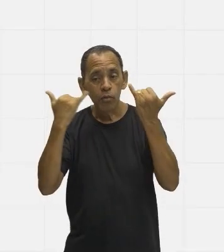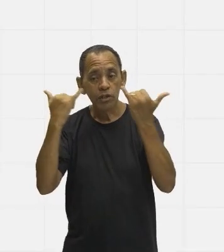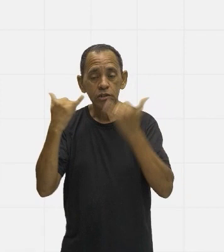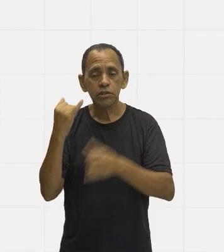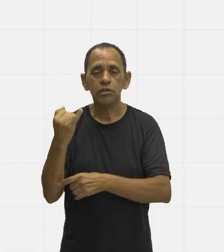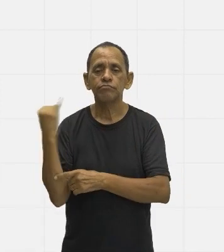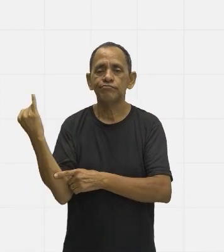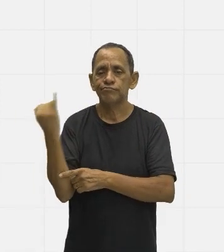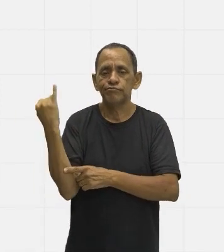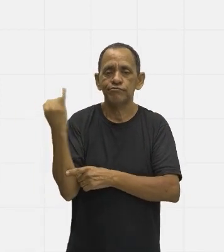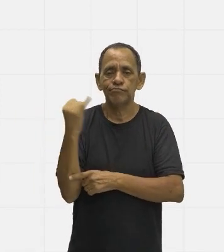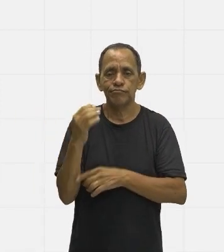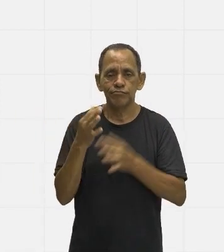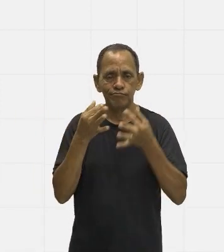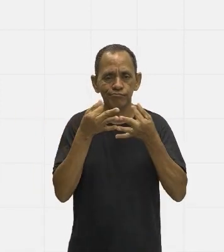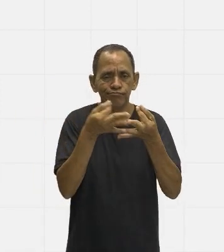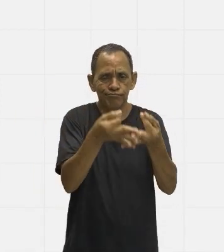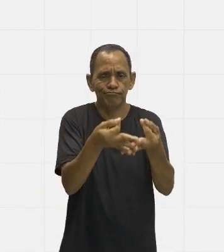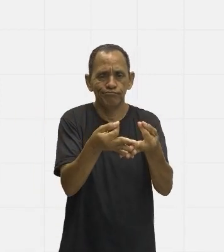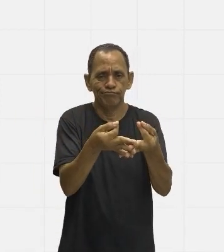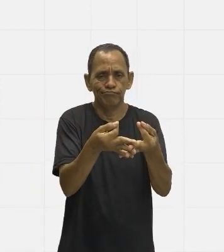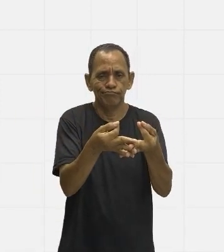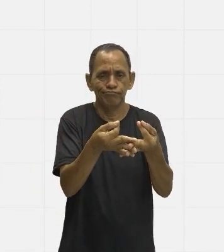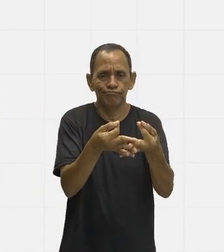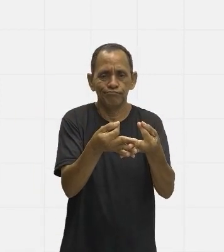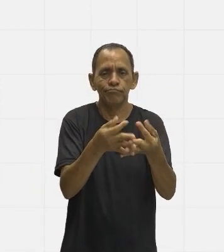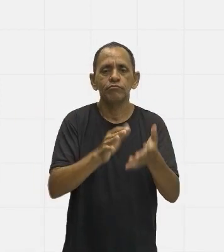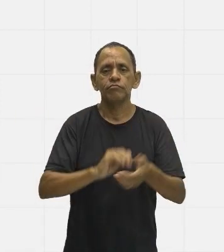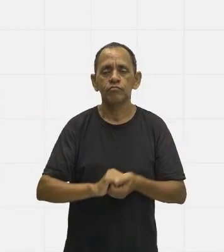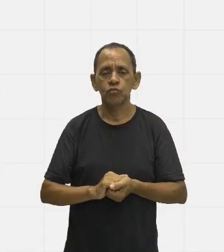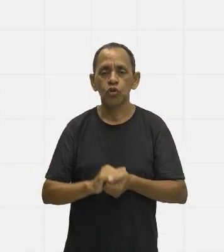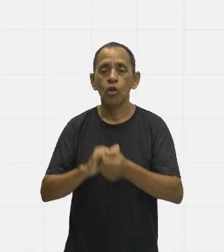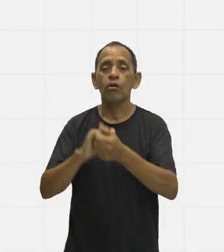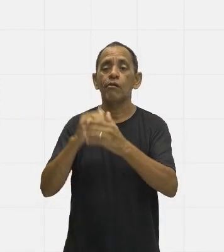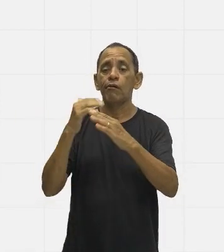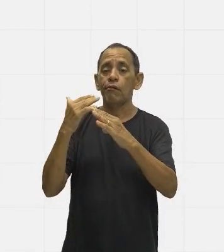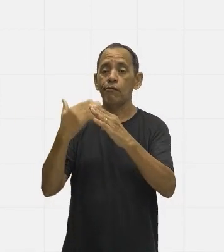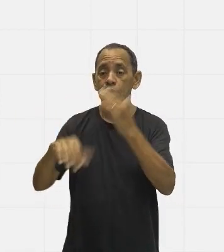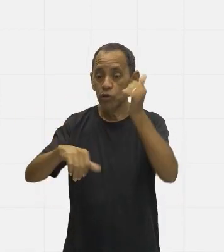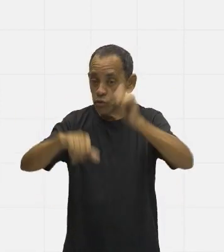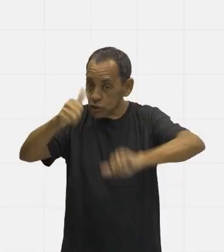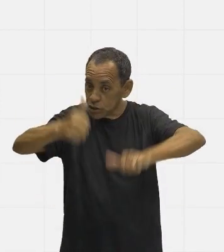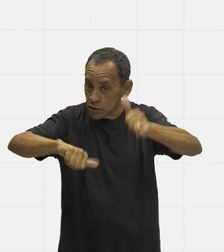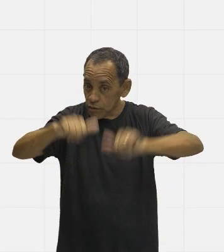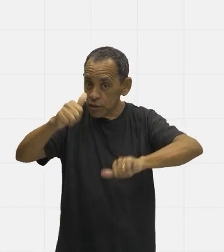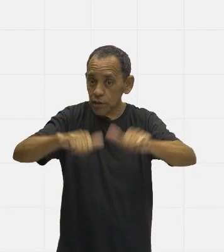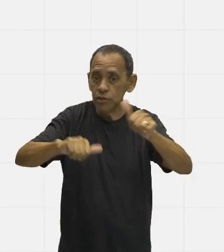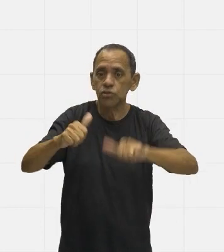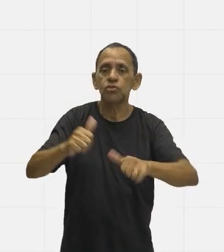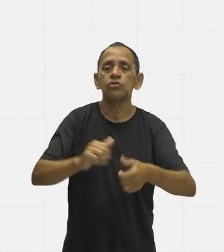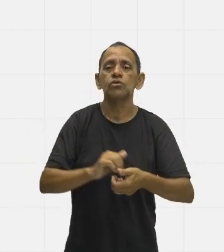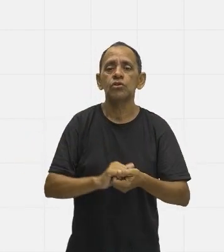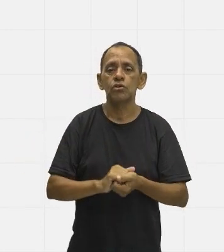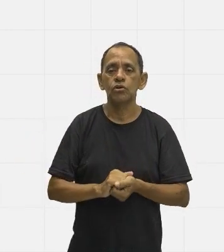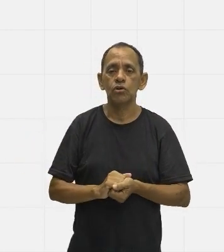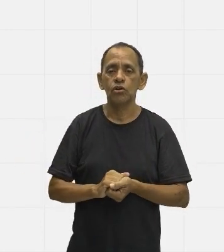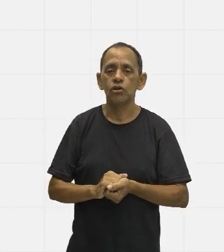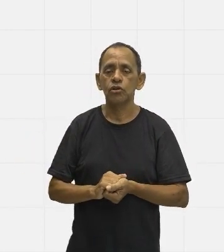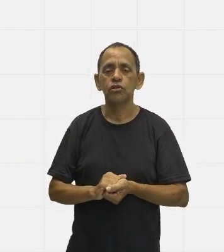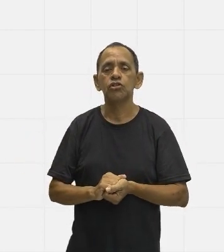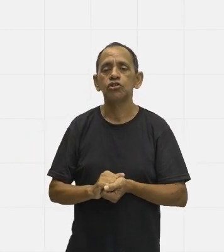atento, envio das avaliações tipo A, Olha, como acontece? Por e-mail